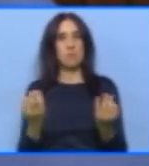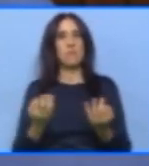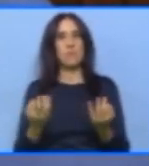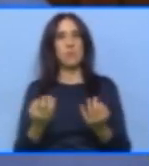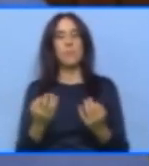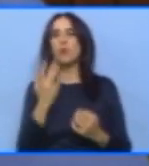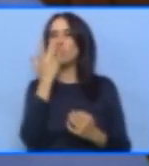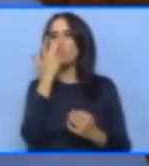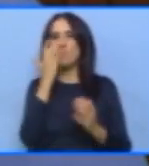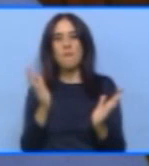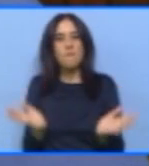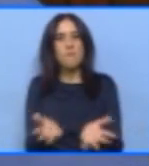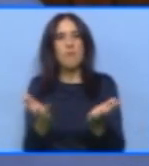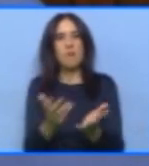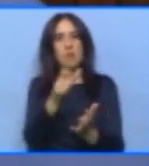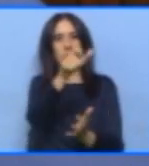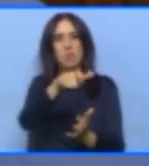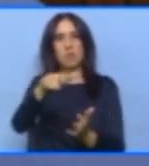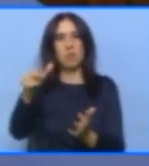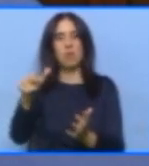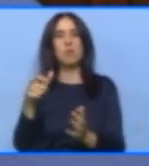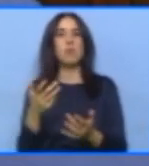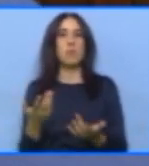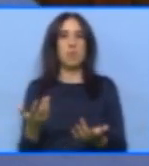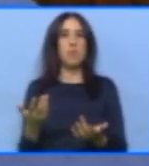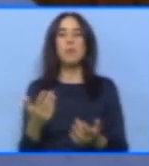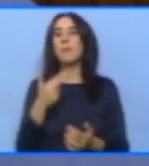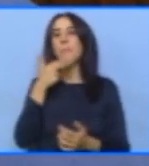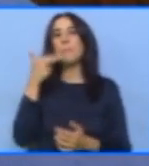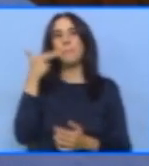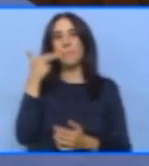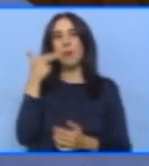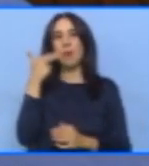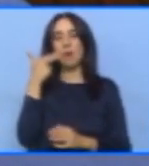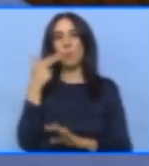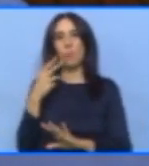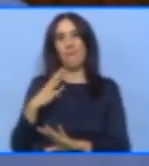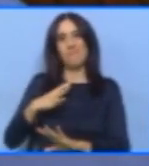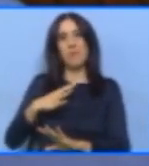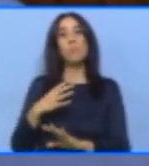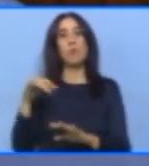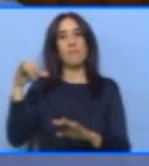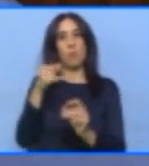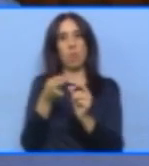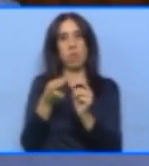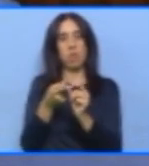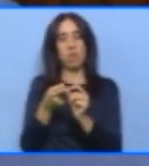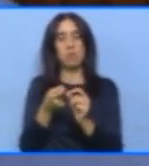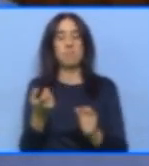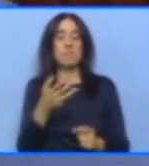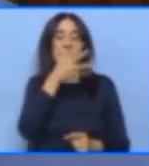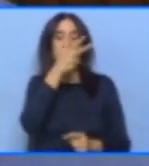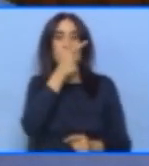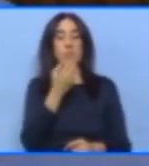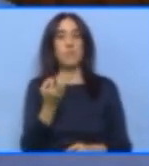exaltação dos negros e a murmuração dos brancos que tinham ficado ao pé do avião, infelizmente